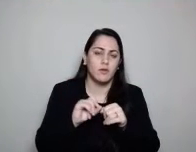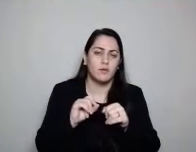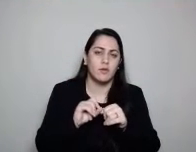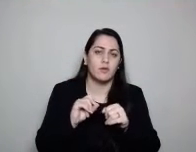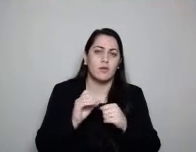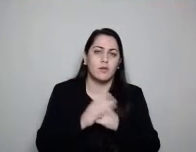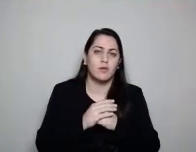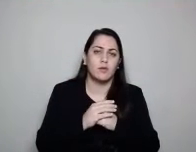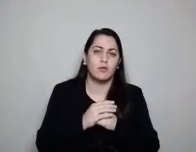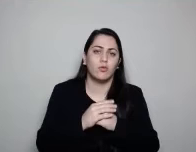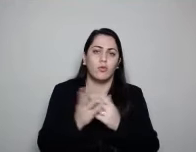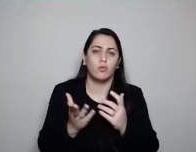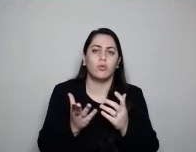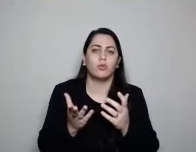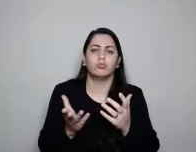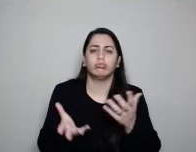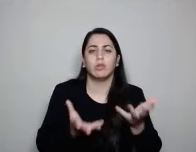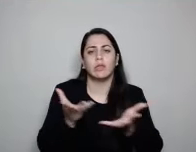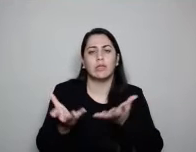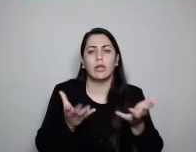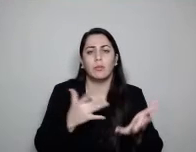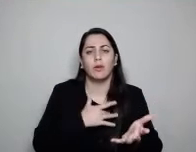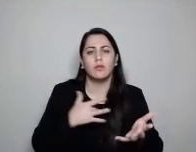de fonoaudiologia, psicoterapia,